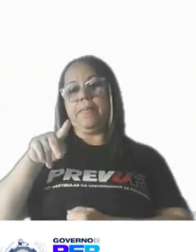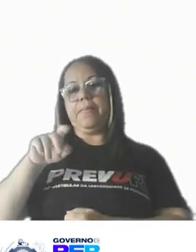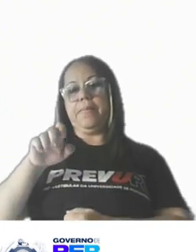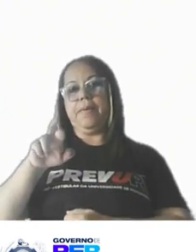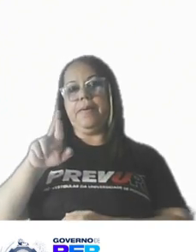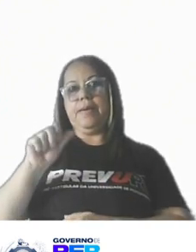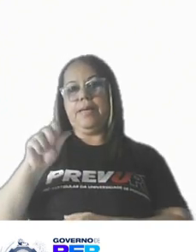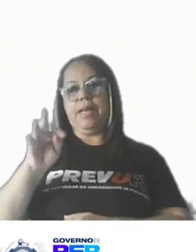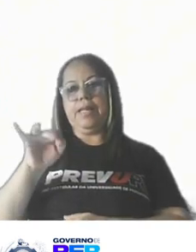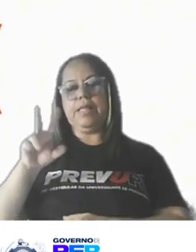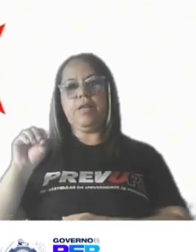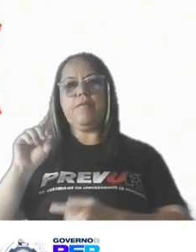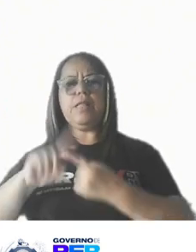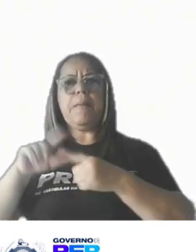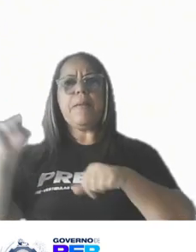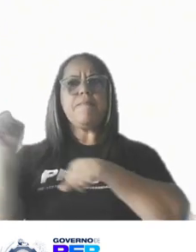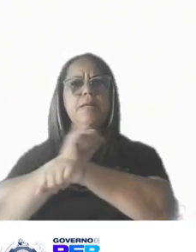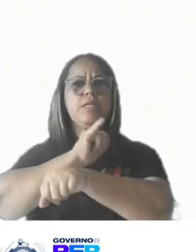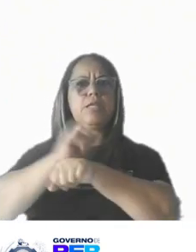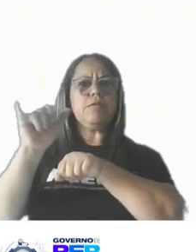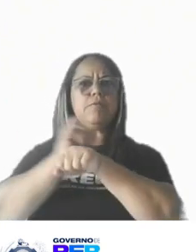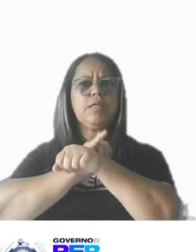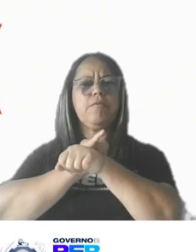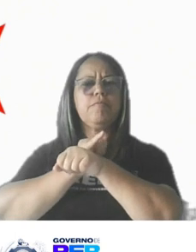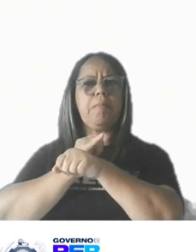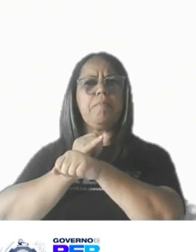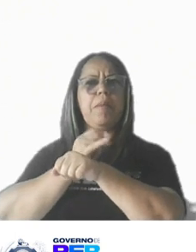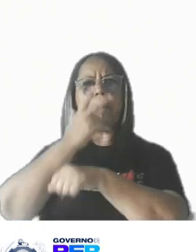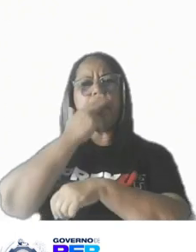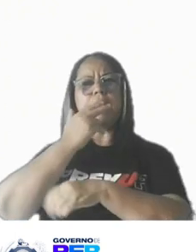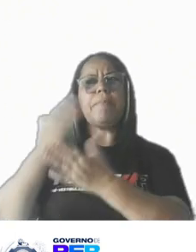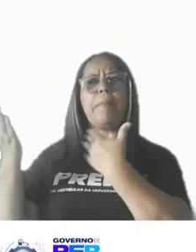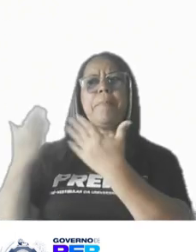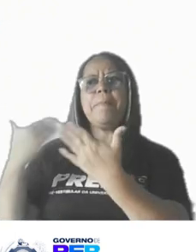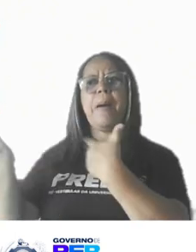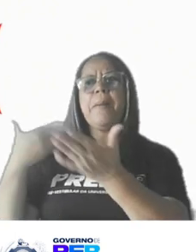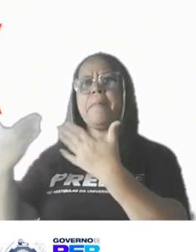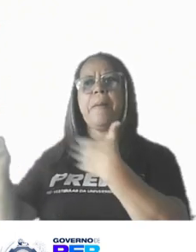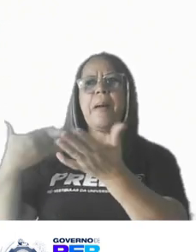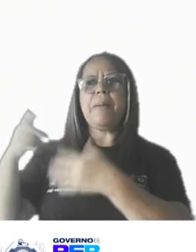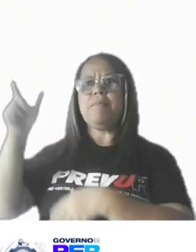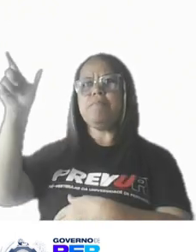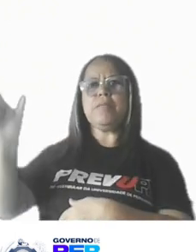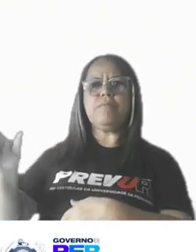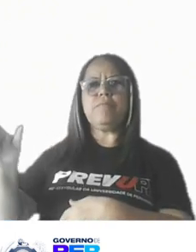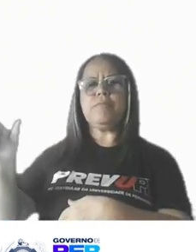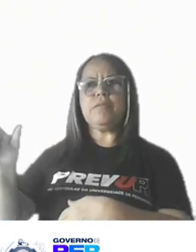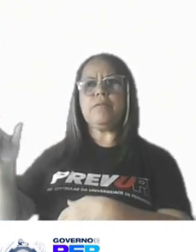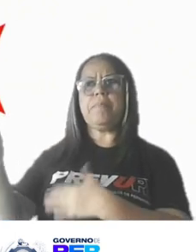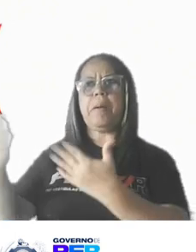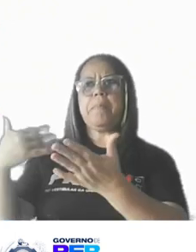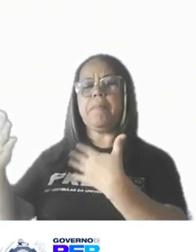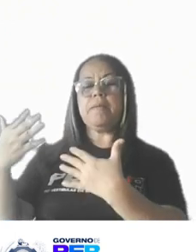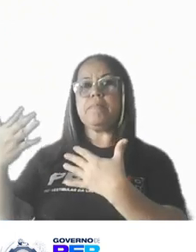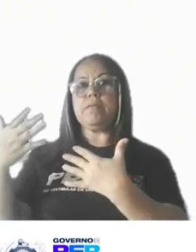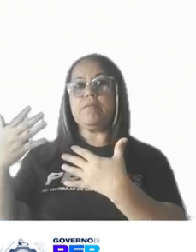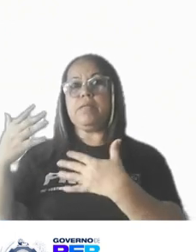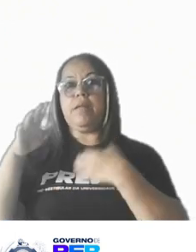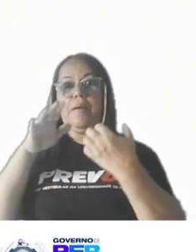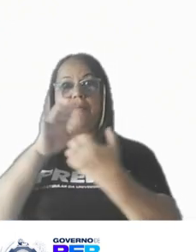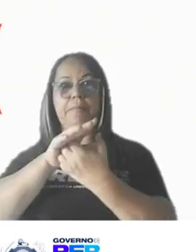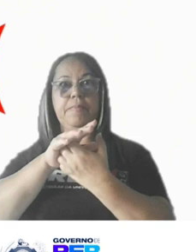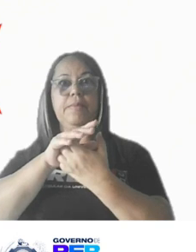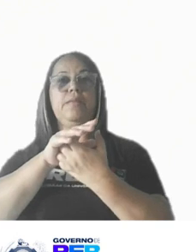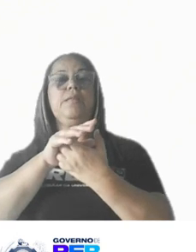fato, e estratégias que simulam um diálogo direto com o interlocutor. Quanto mais próximas essas empresas, esses